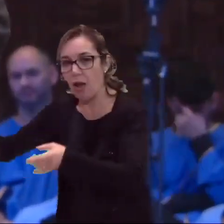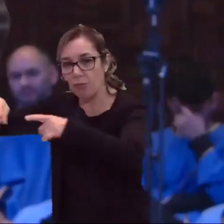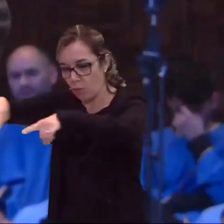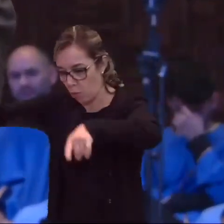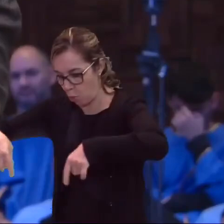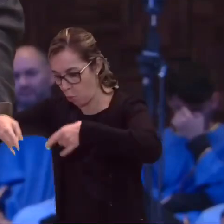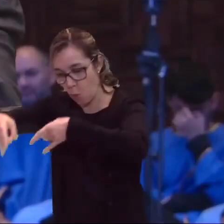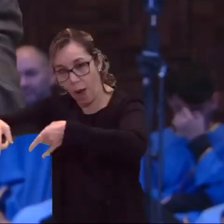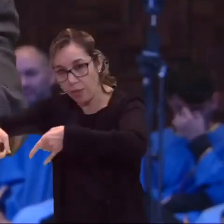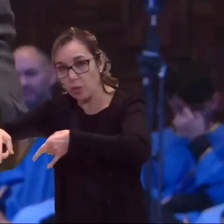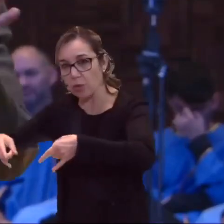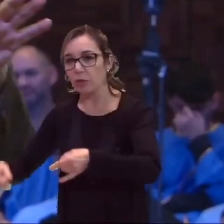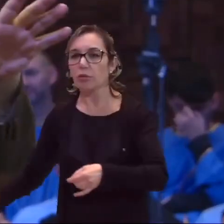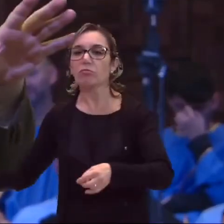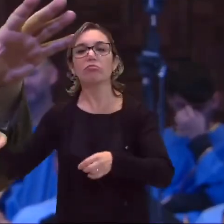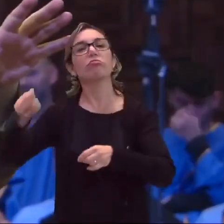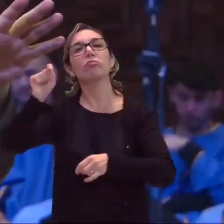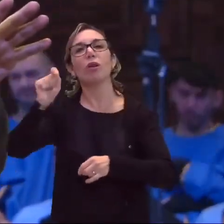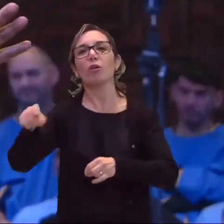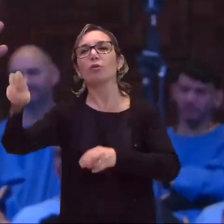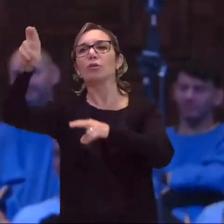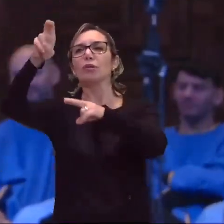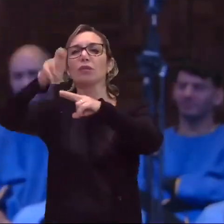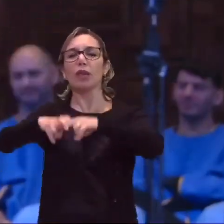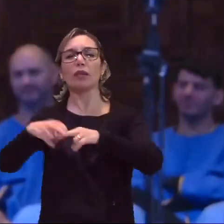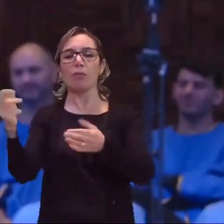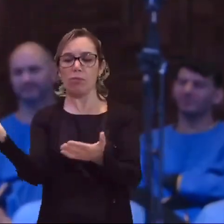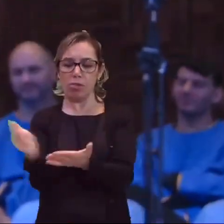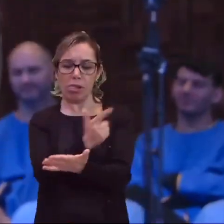emburra vá tem gente que em burro aqui